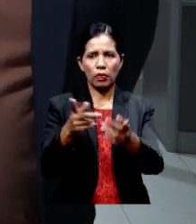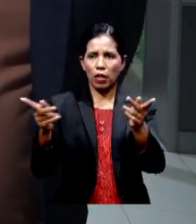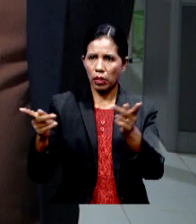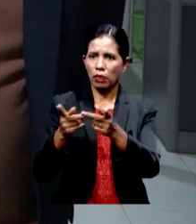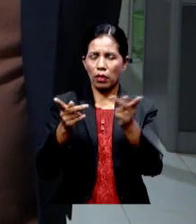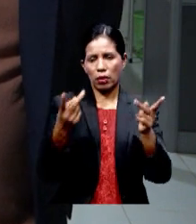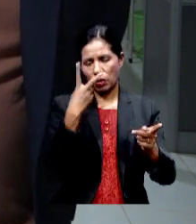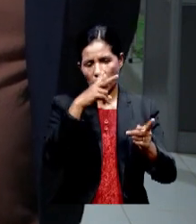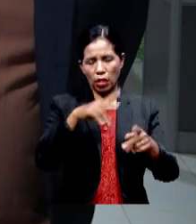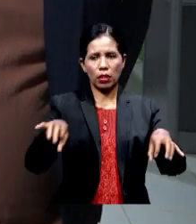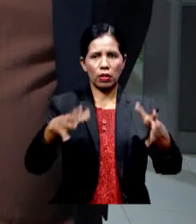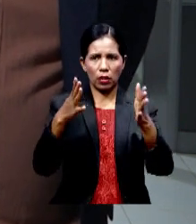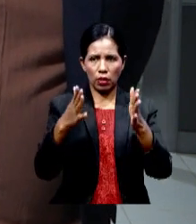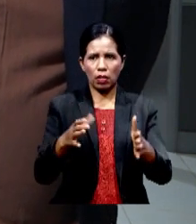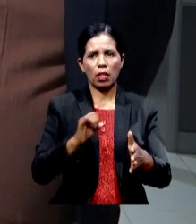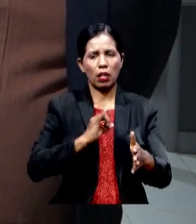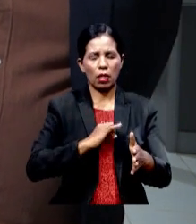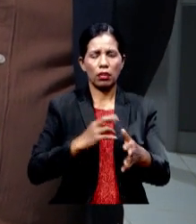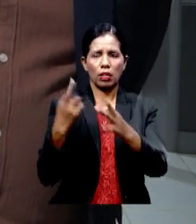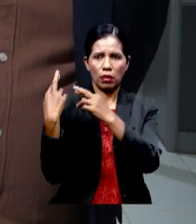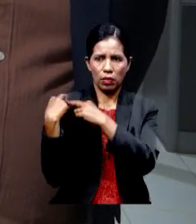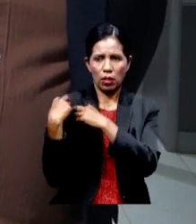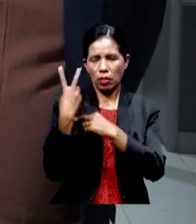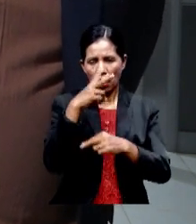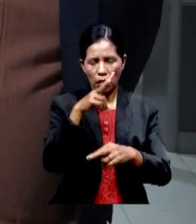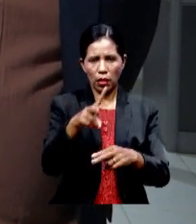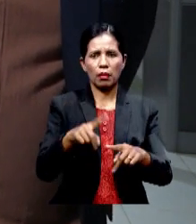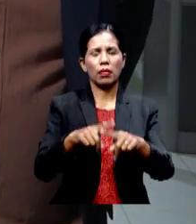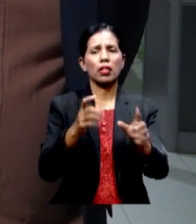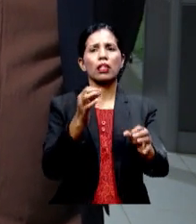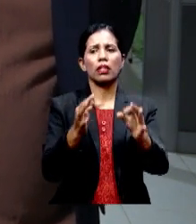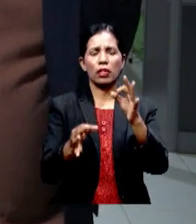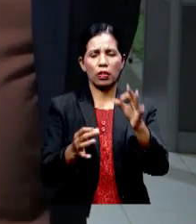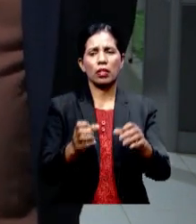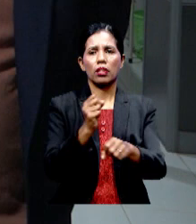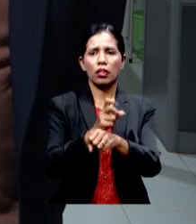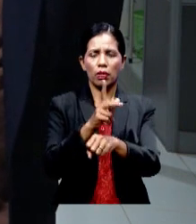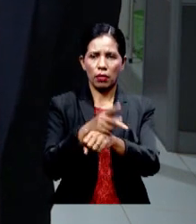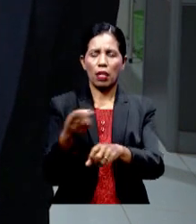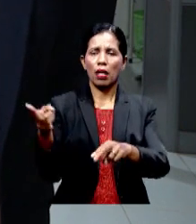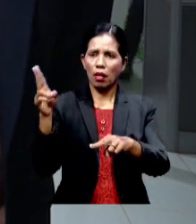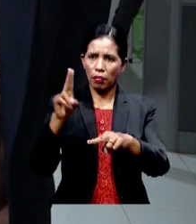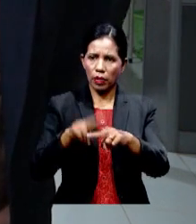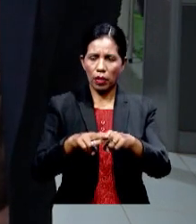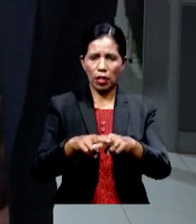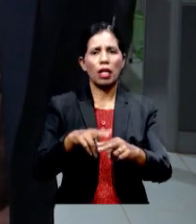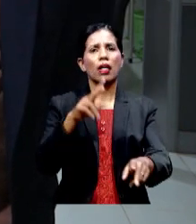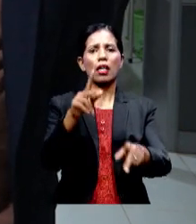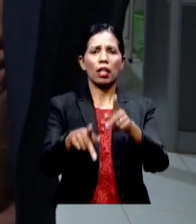tarei tenha trabalhadores sira e há uma obrigação a tu tundo né mas cari se for bebê aumenta tan e